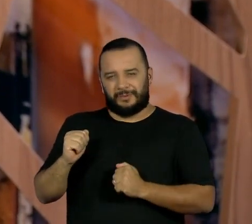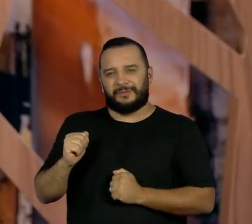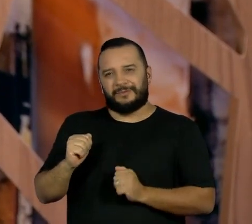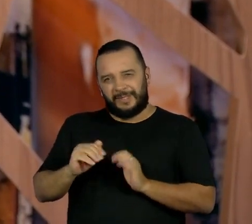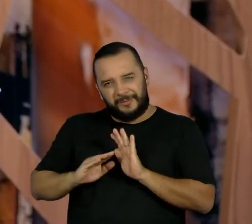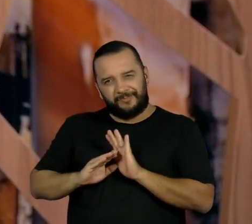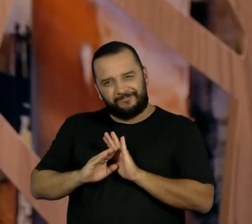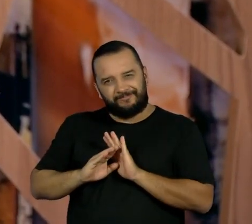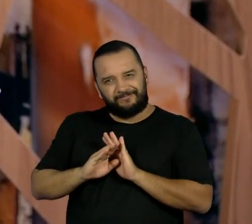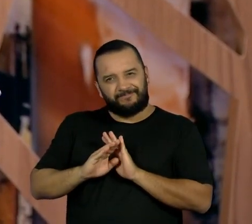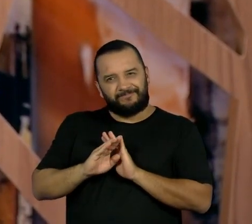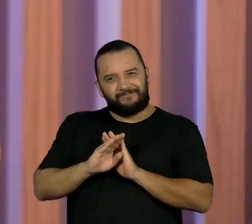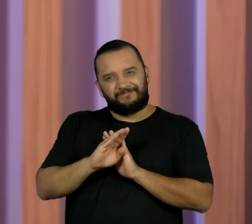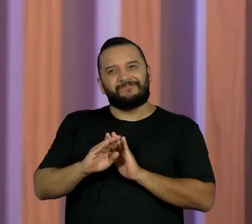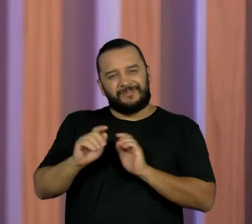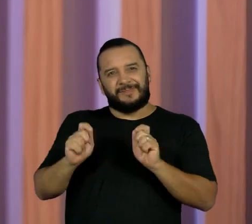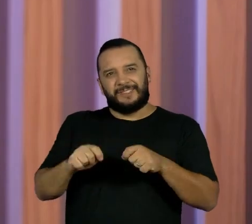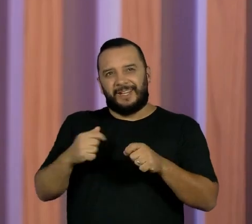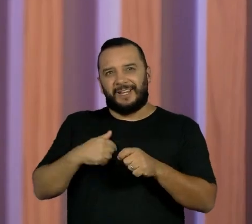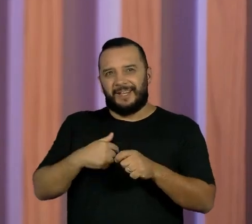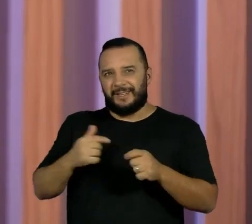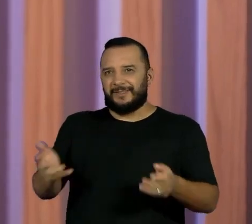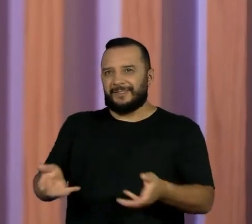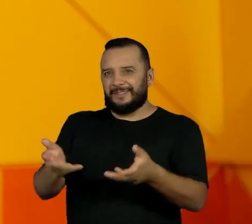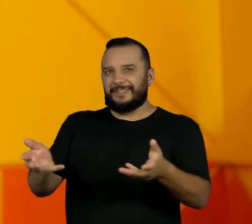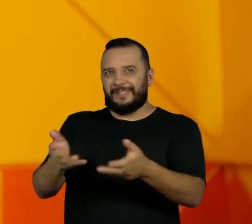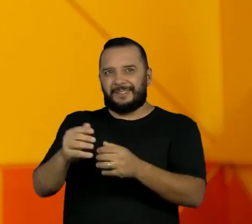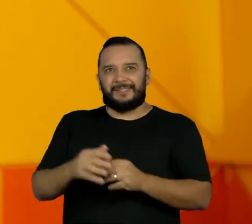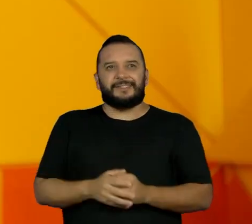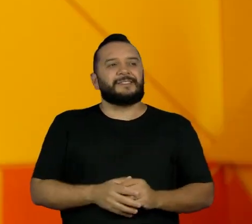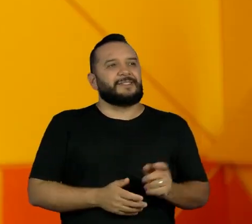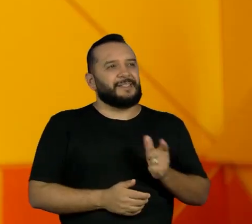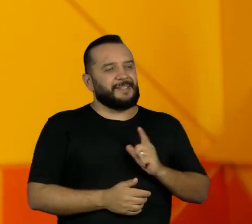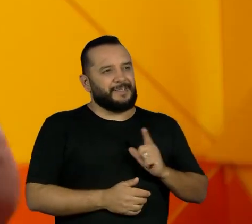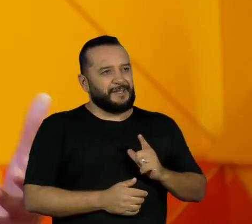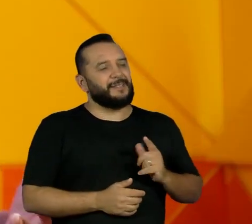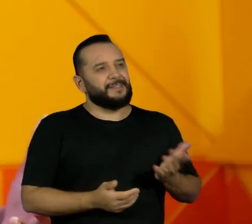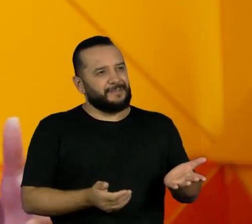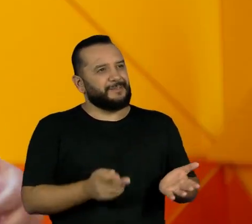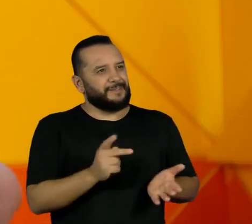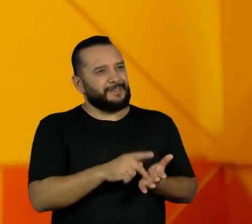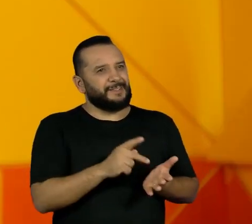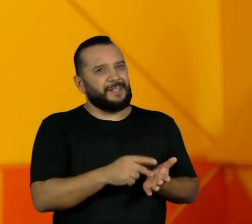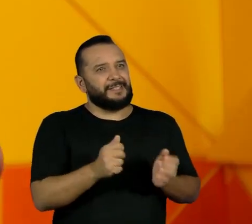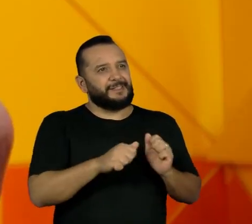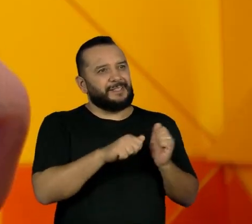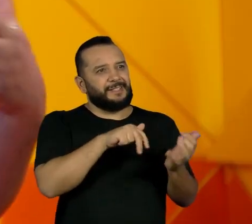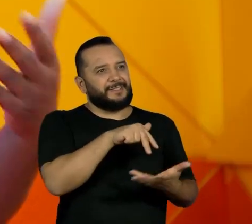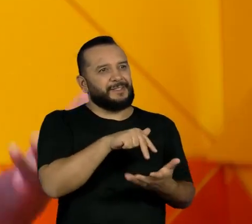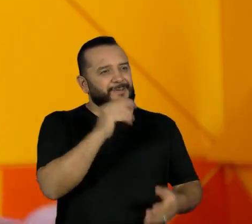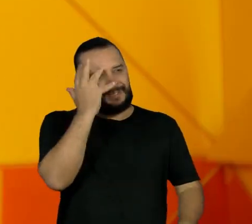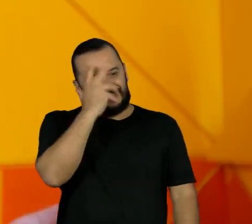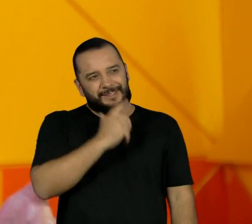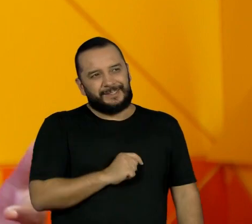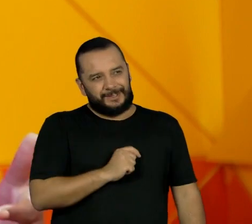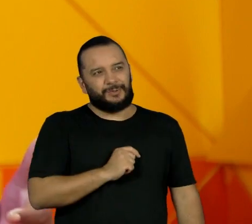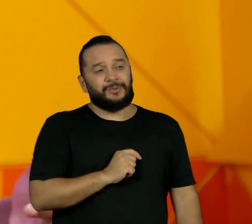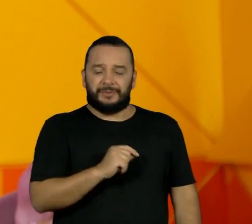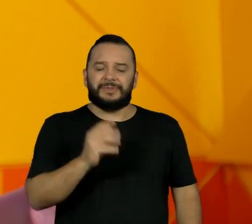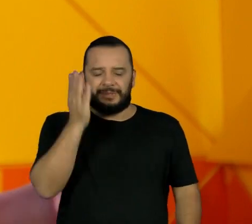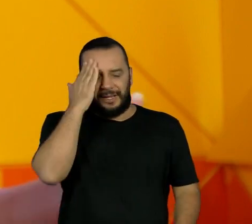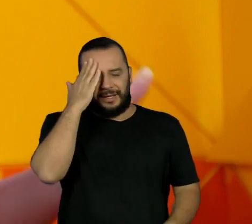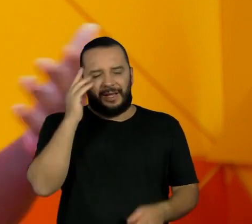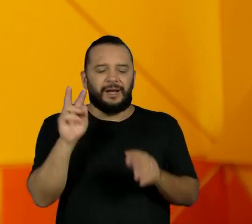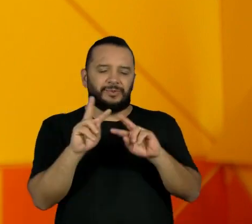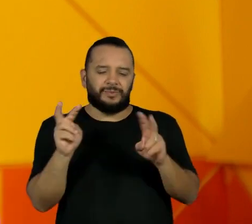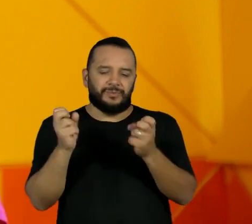agora é a gente potencializar aquilo que a gente já está construindo. Muito! Gente, que programa lindo, apesar da densidade dos